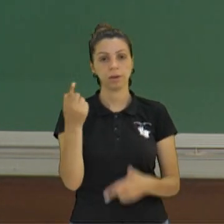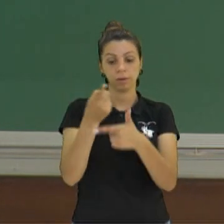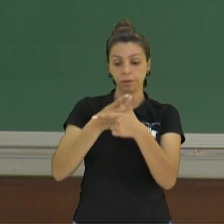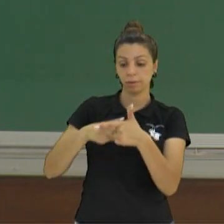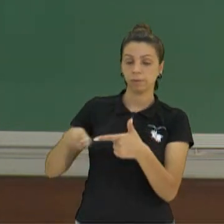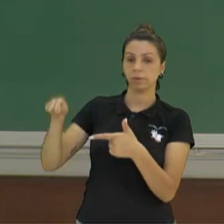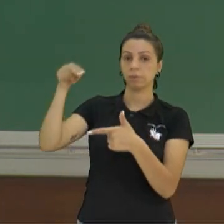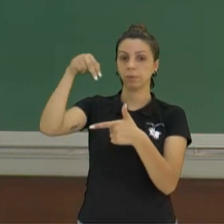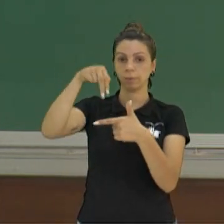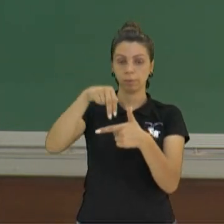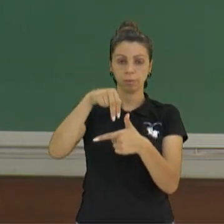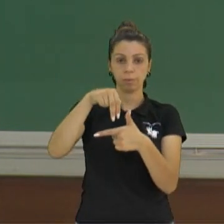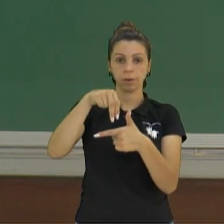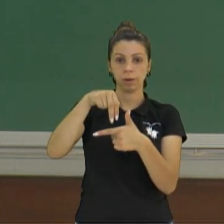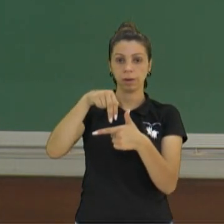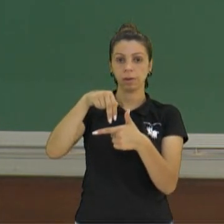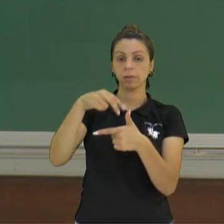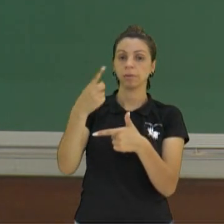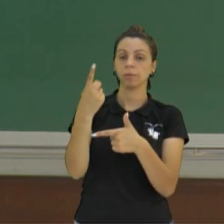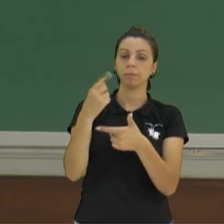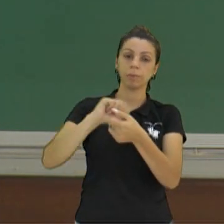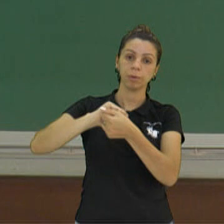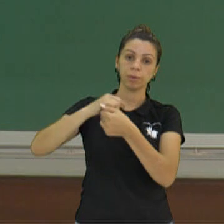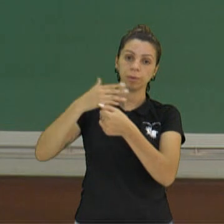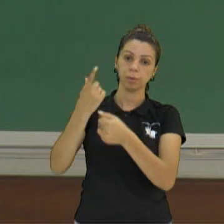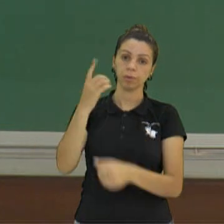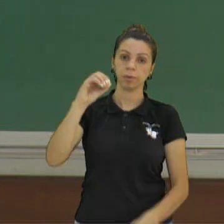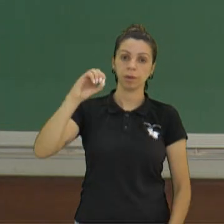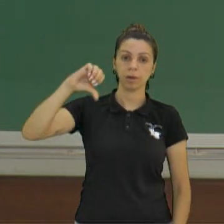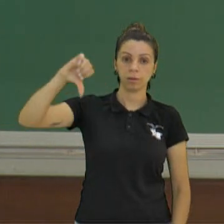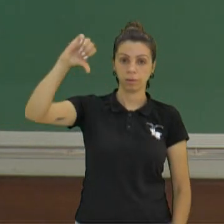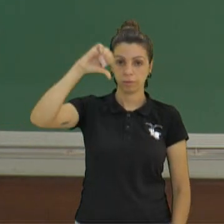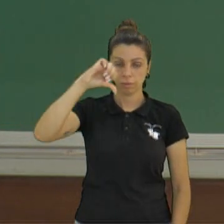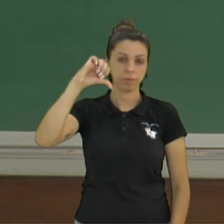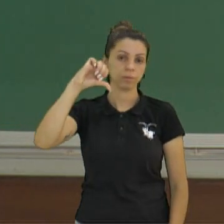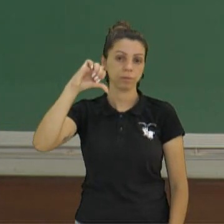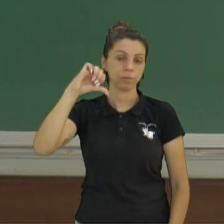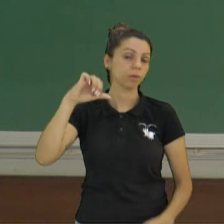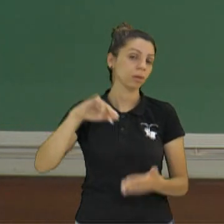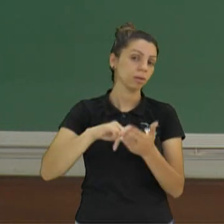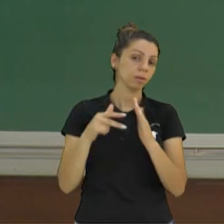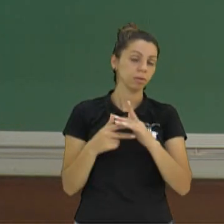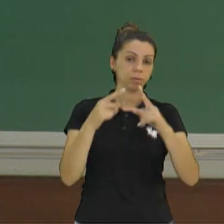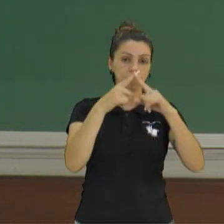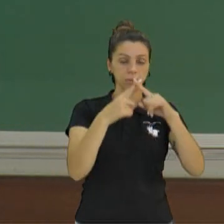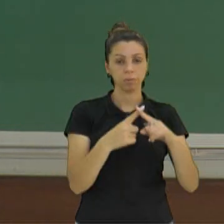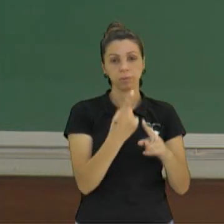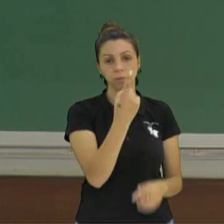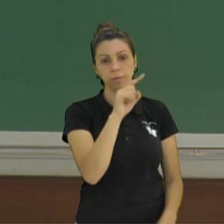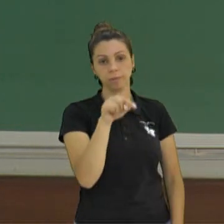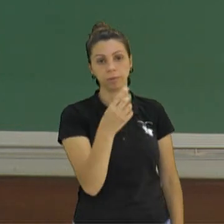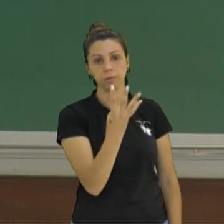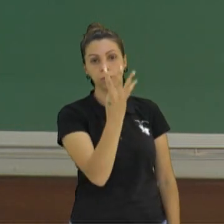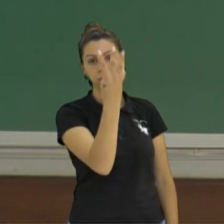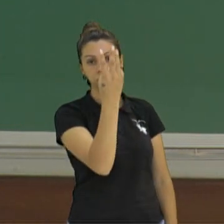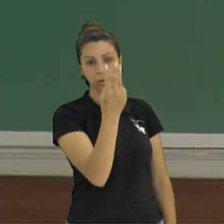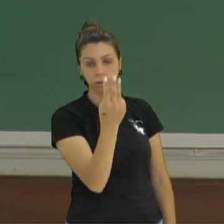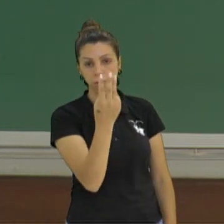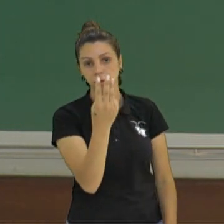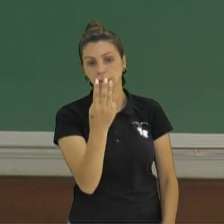n por 10 elevado à nona, que é equivalente a multiplicar 1,43 por 10 à